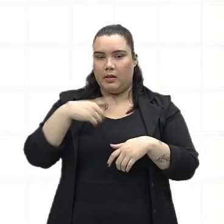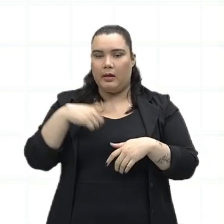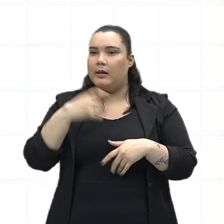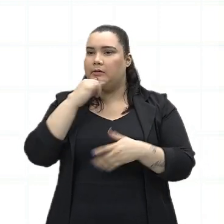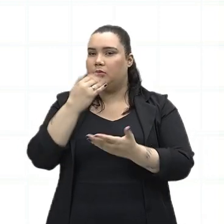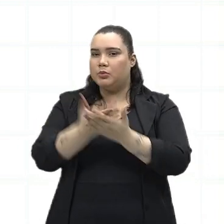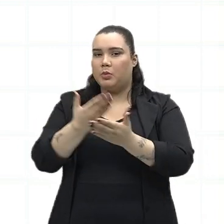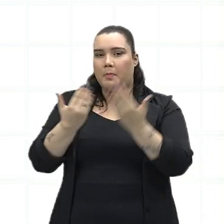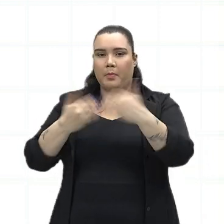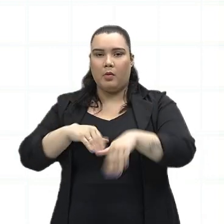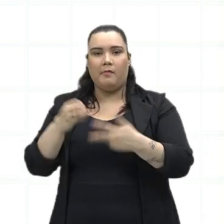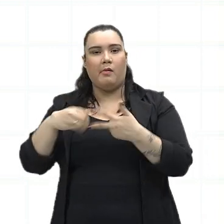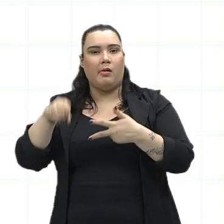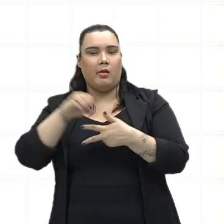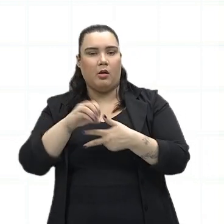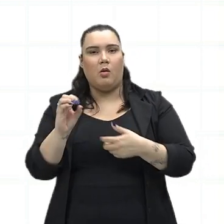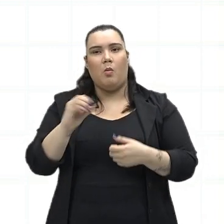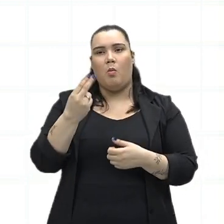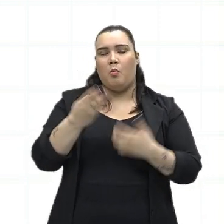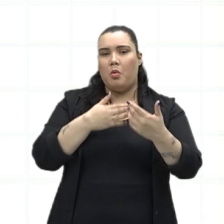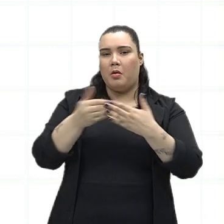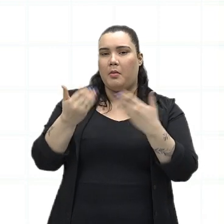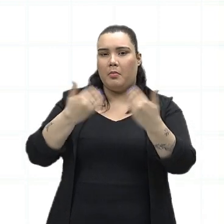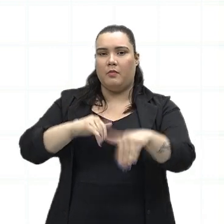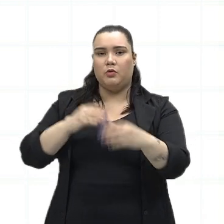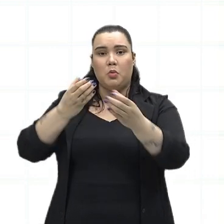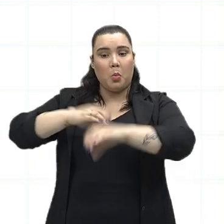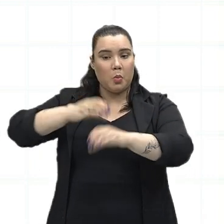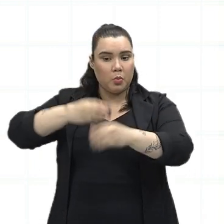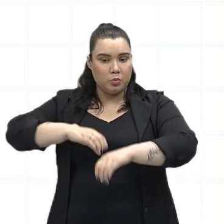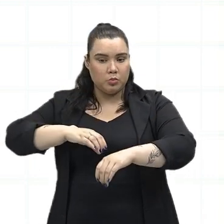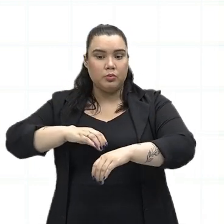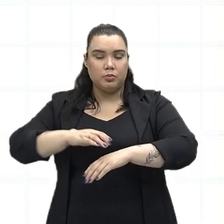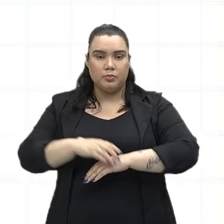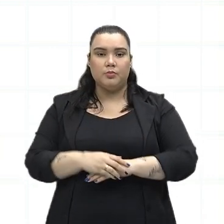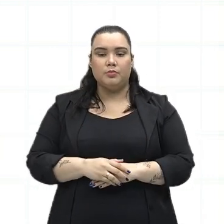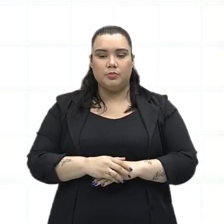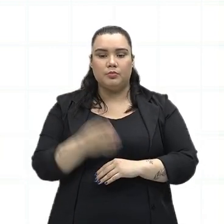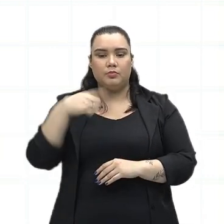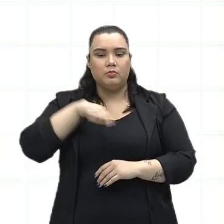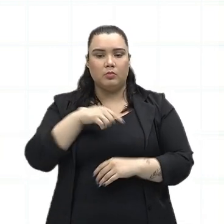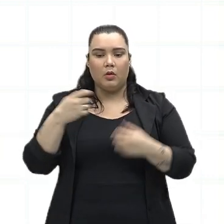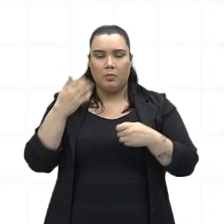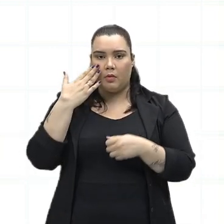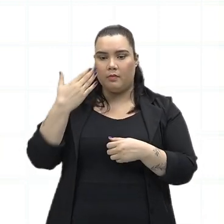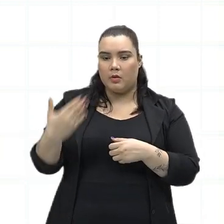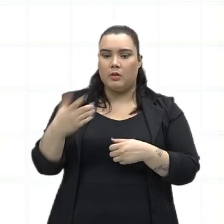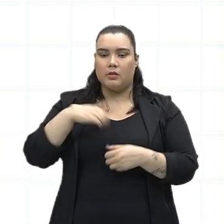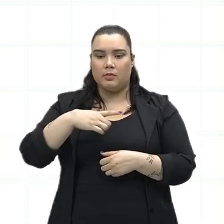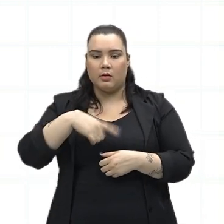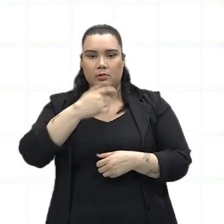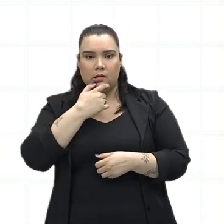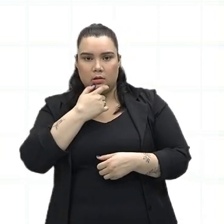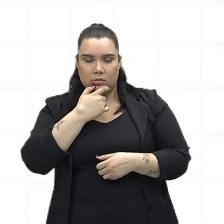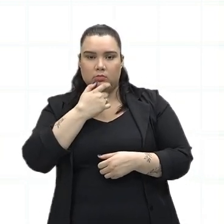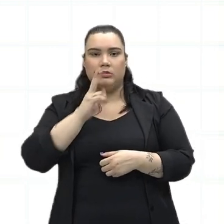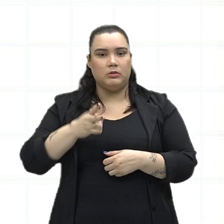o PSC, qualquer concurso, tá? Onde vocês observarem a presença da língua inglesa,